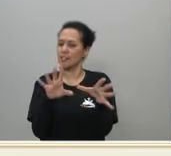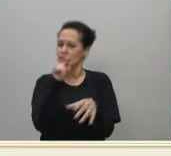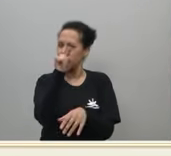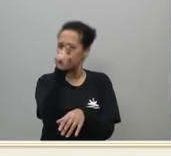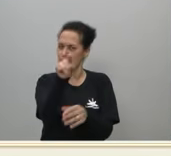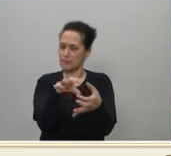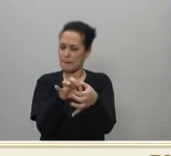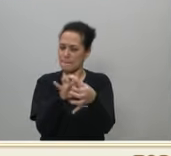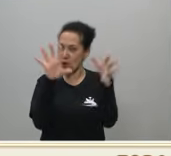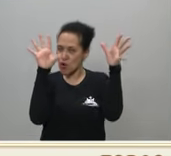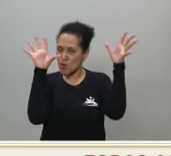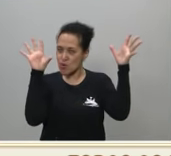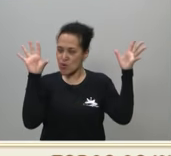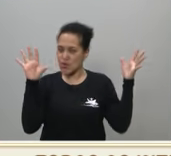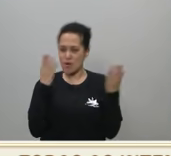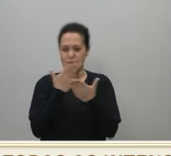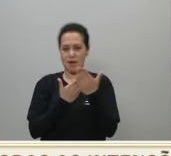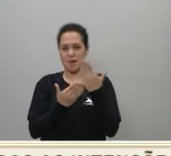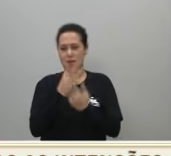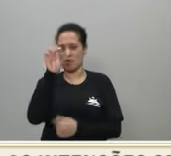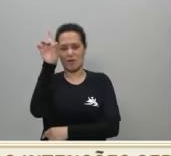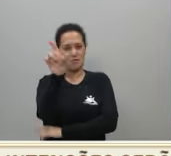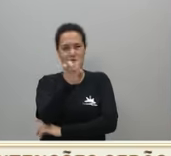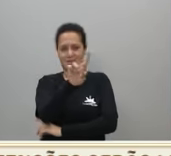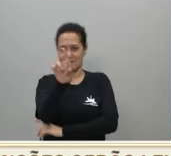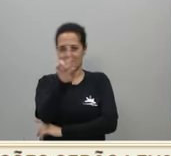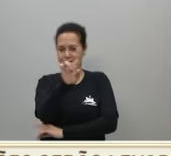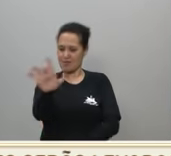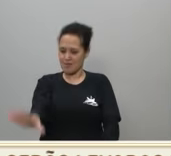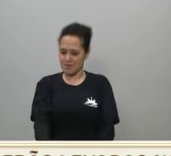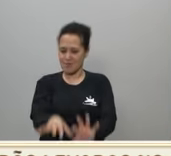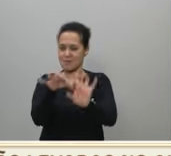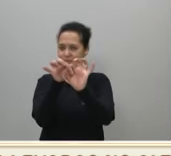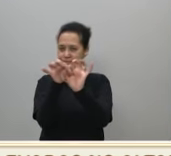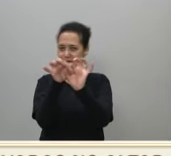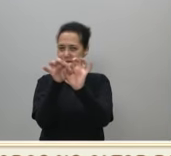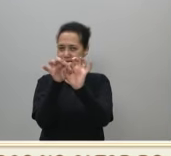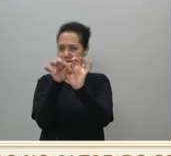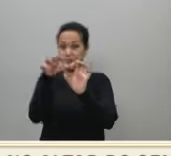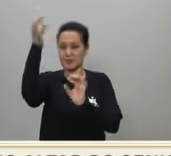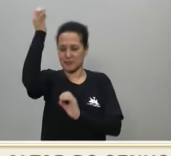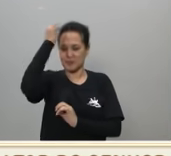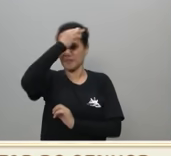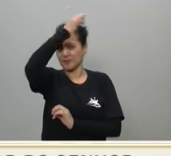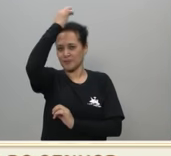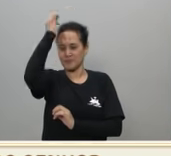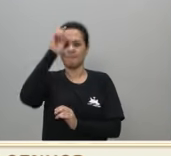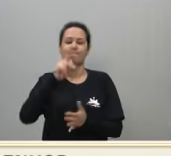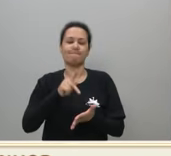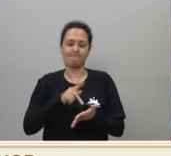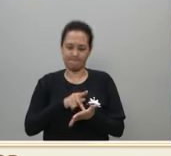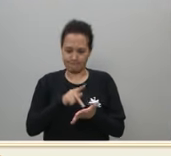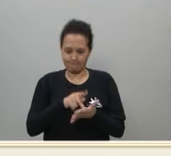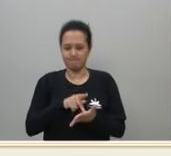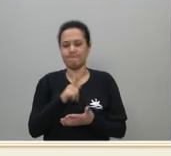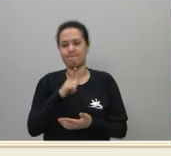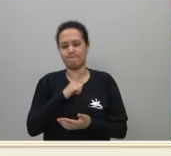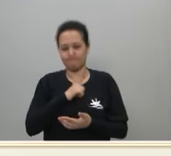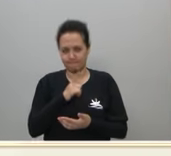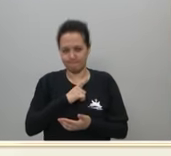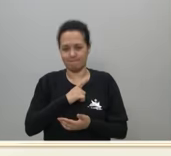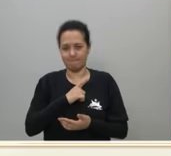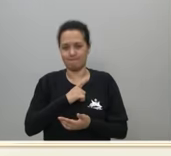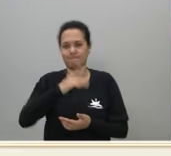o elo. O Espírito Santo dá a verdade. O Espírito Santo é